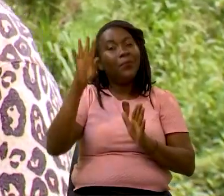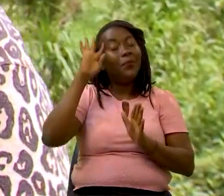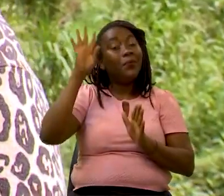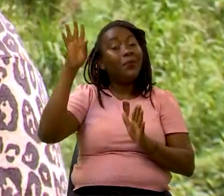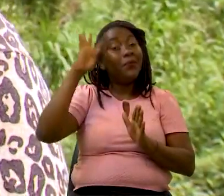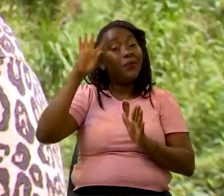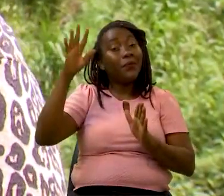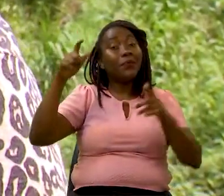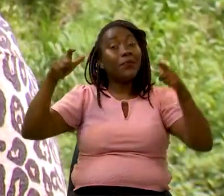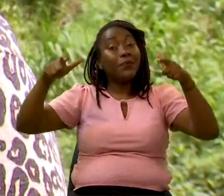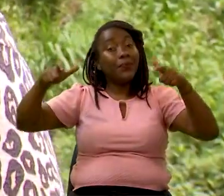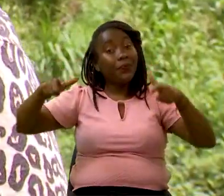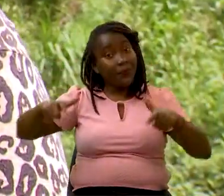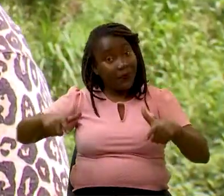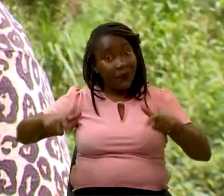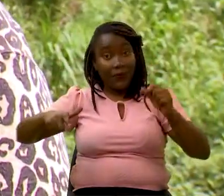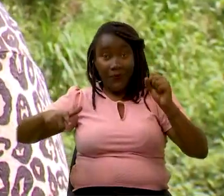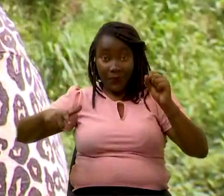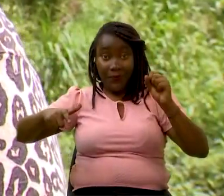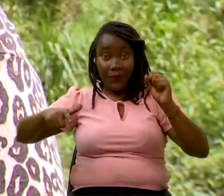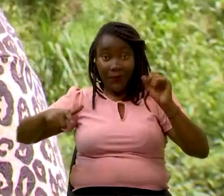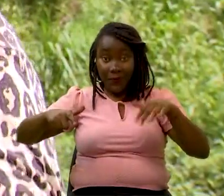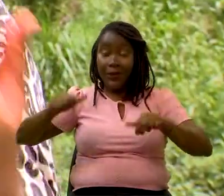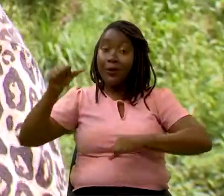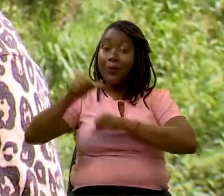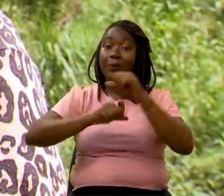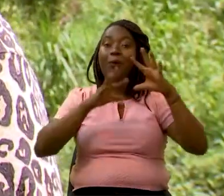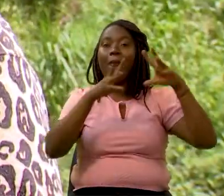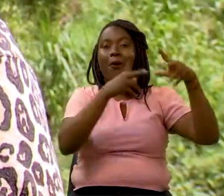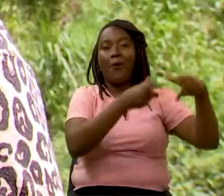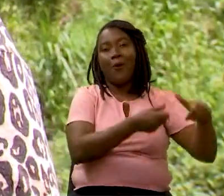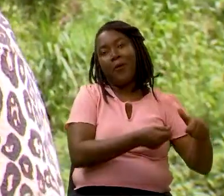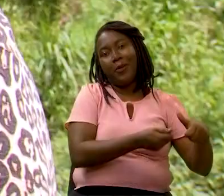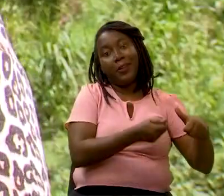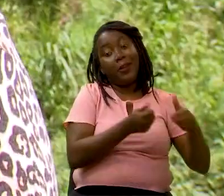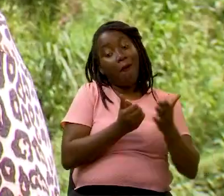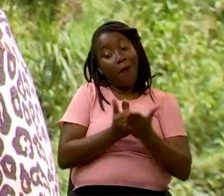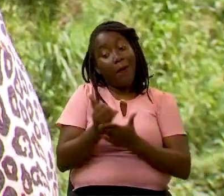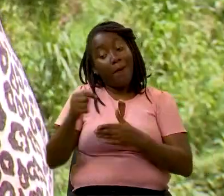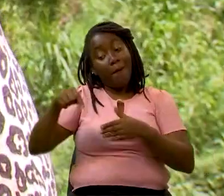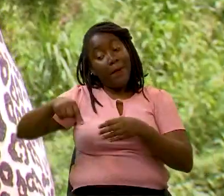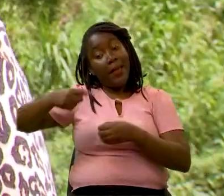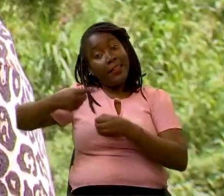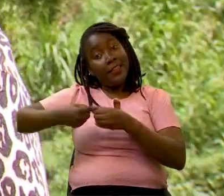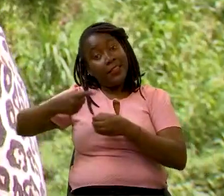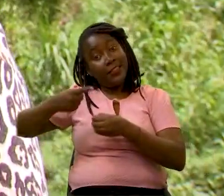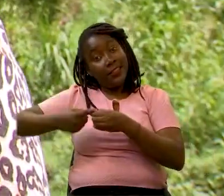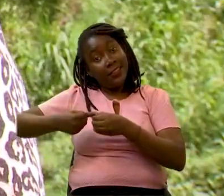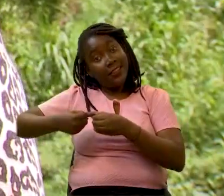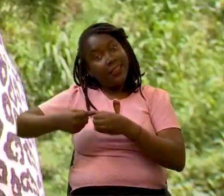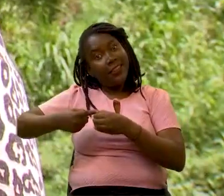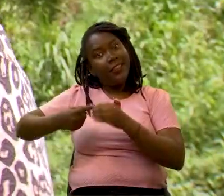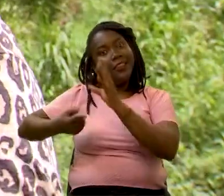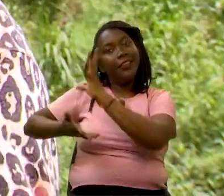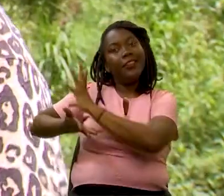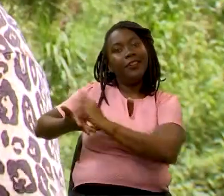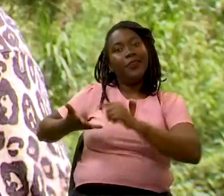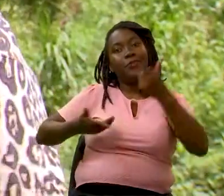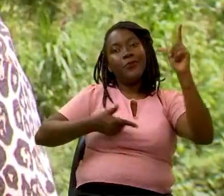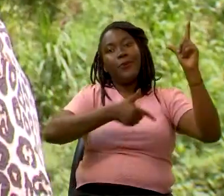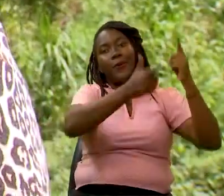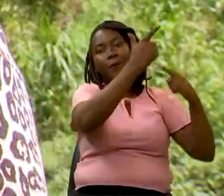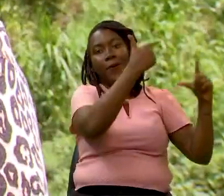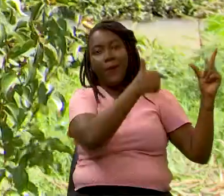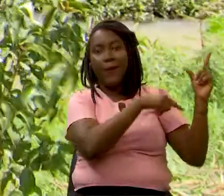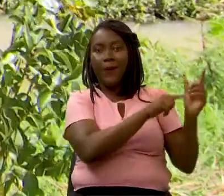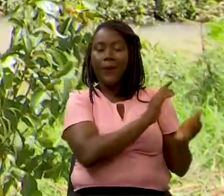essência. Pensando no local, né, para mudar global. Então a gente tem que começar aqui da nossa cidade, né, e ser exemplo para as